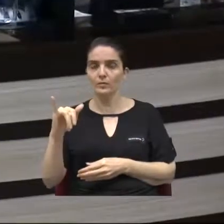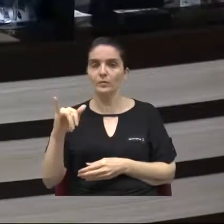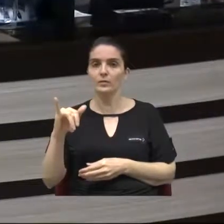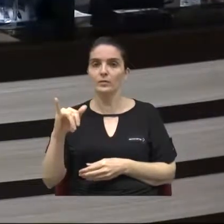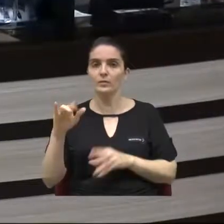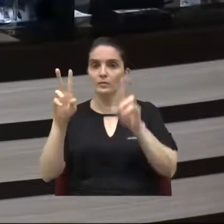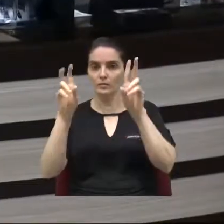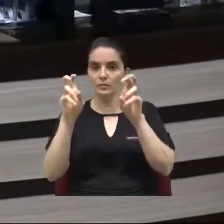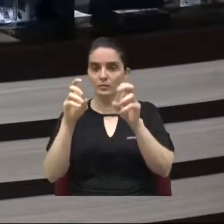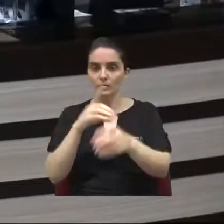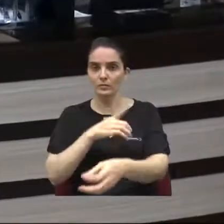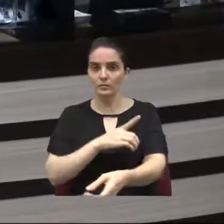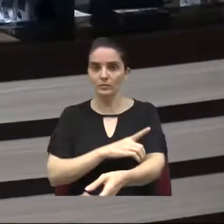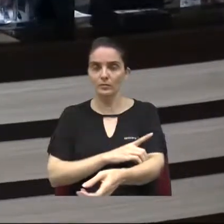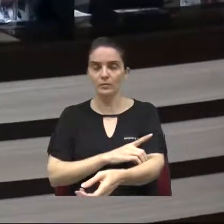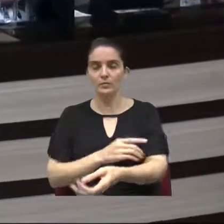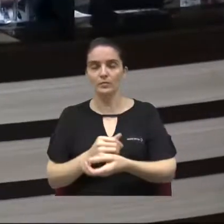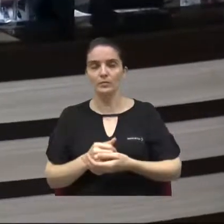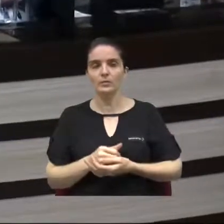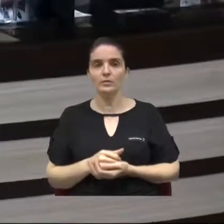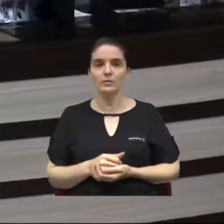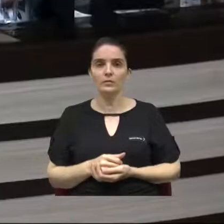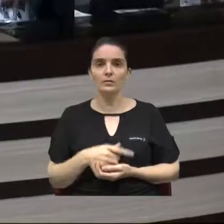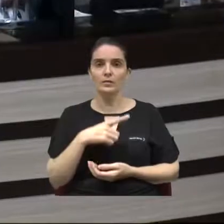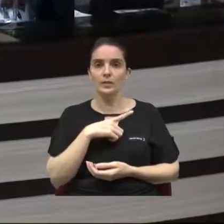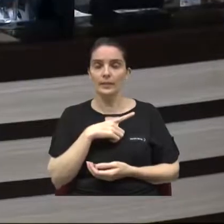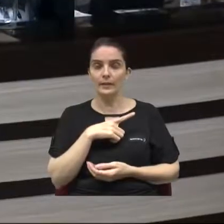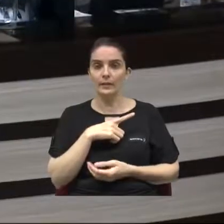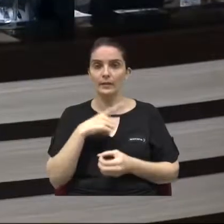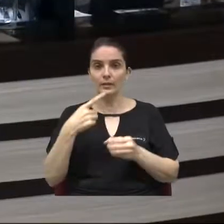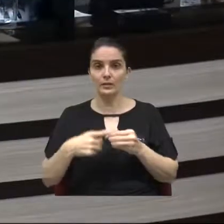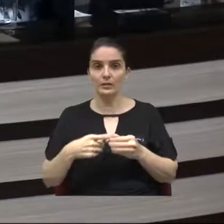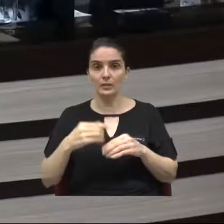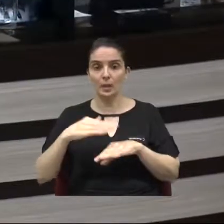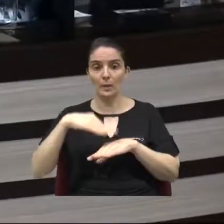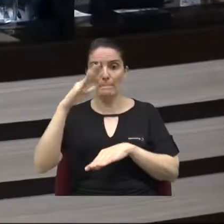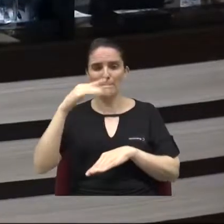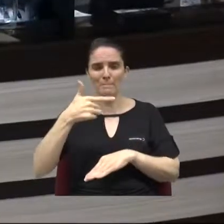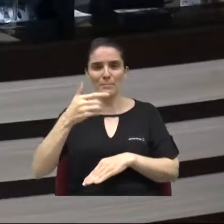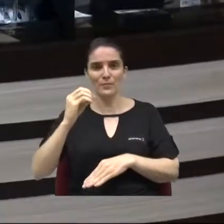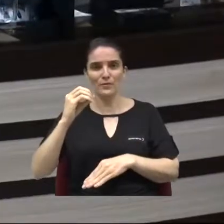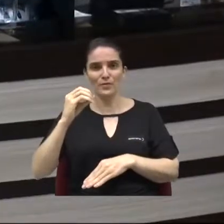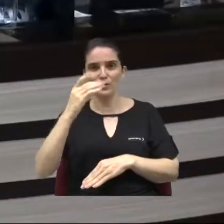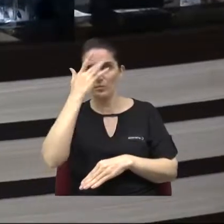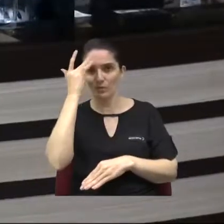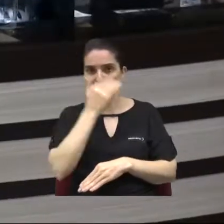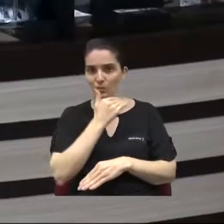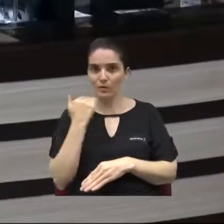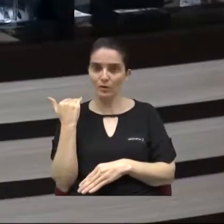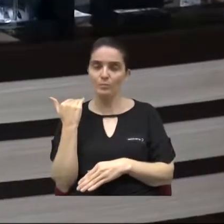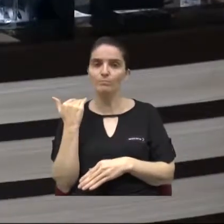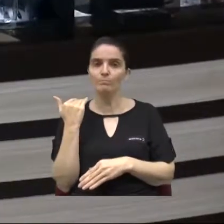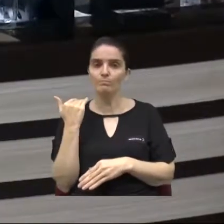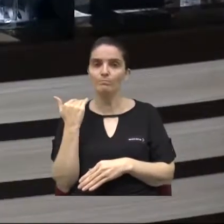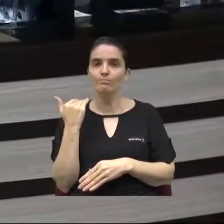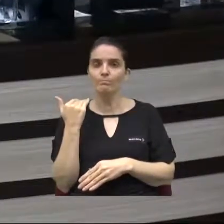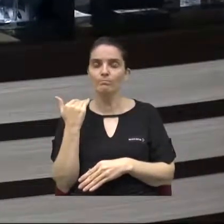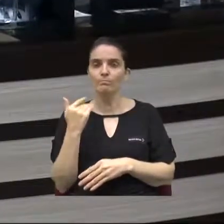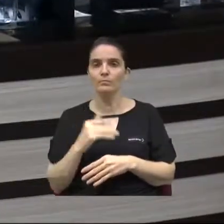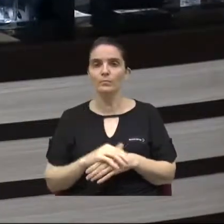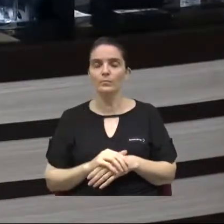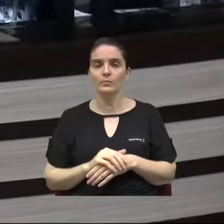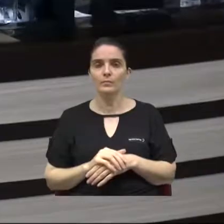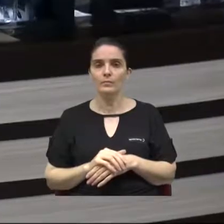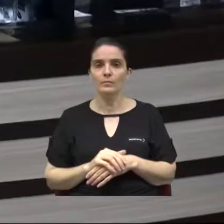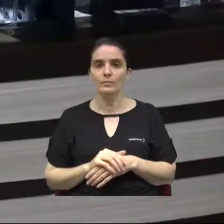Naquela oportunidade, nós tivemos aqui na cidade mais de 20 mortes. E os casos,